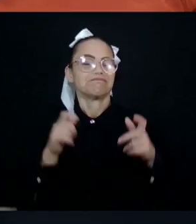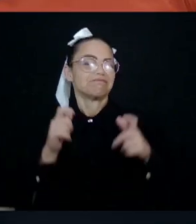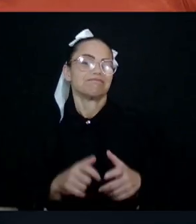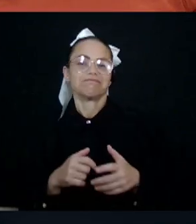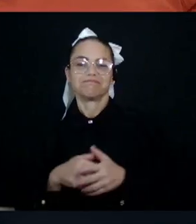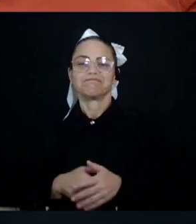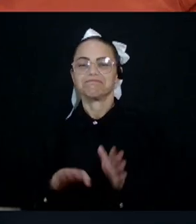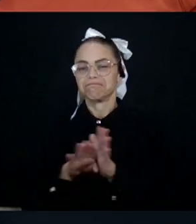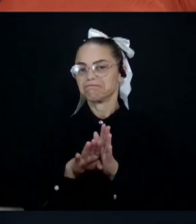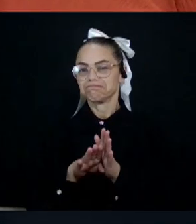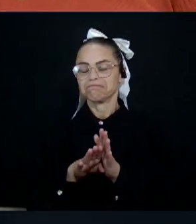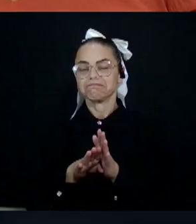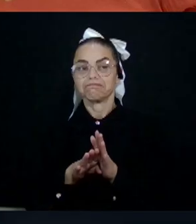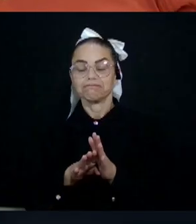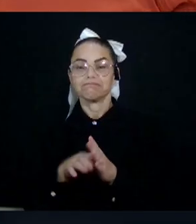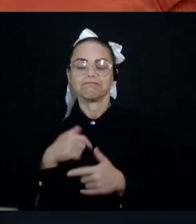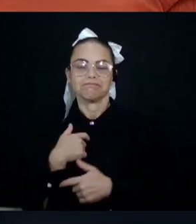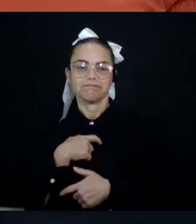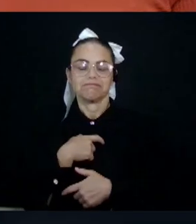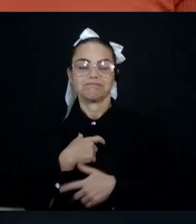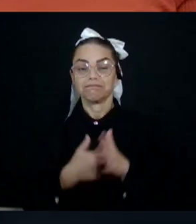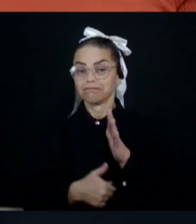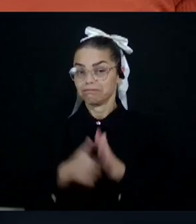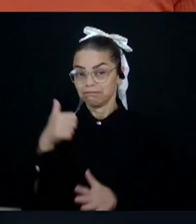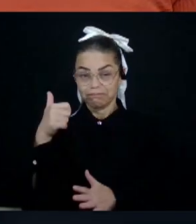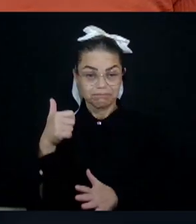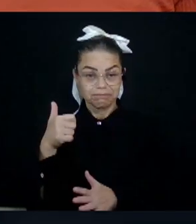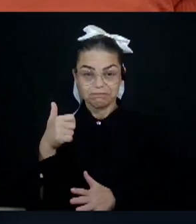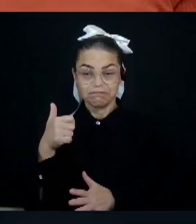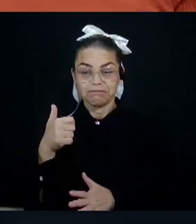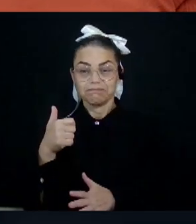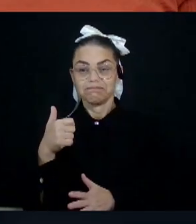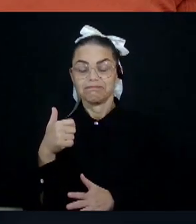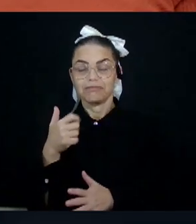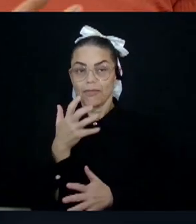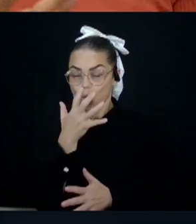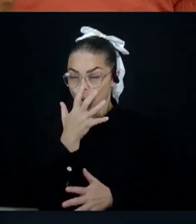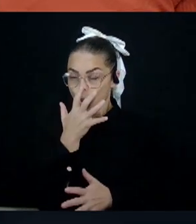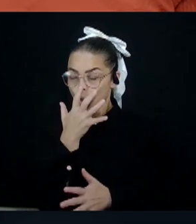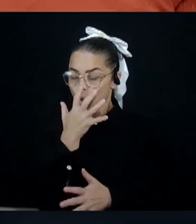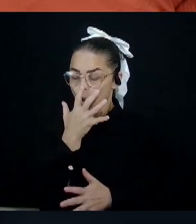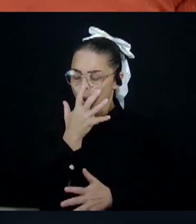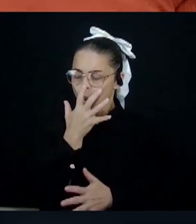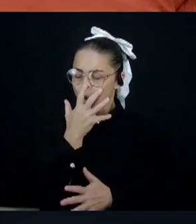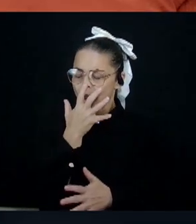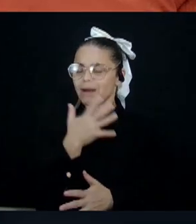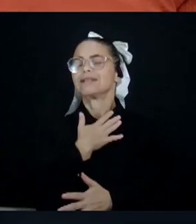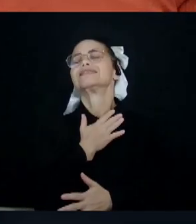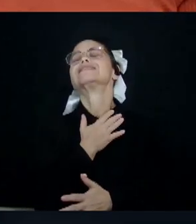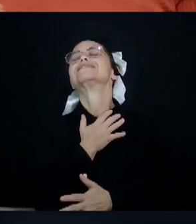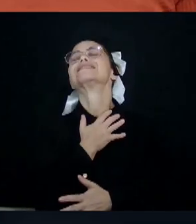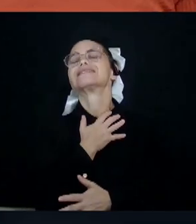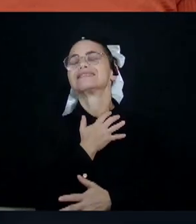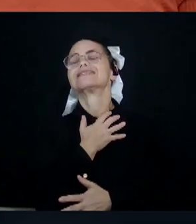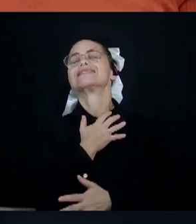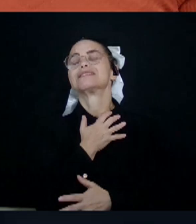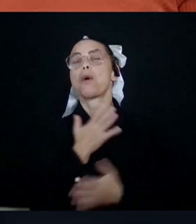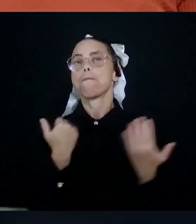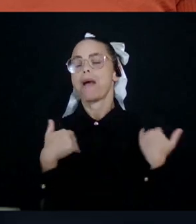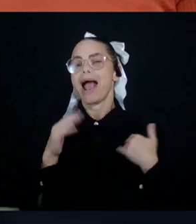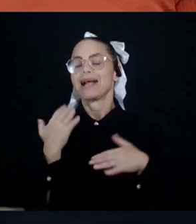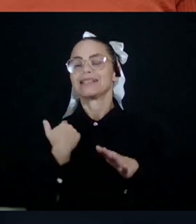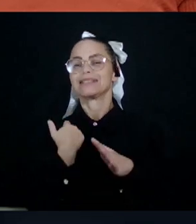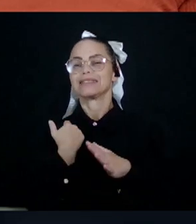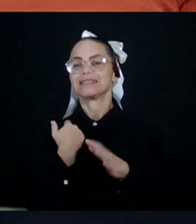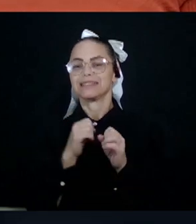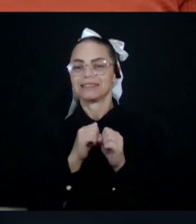né, de repente pode ter sido a primeira vez que você foi, Uhum. se encantou com tudo isso. O que que acontece, com o nosso sistema, a nossa